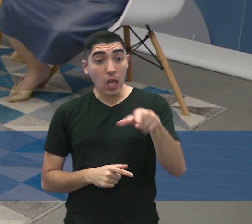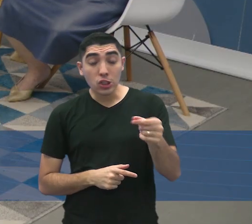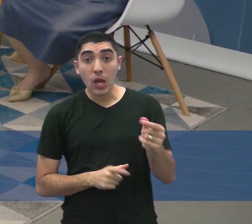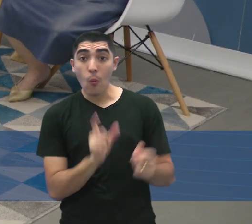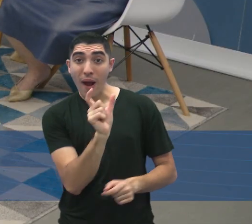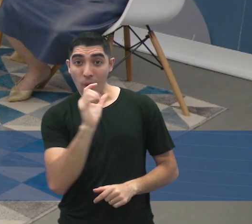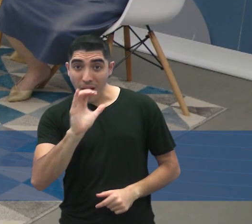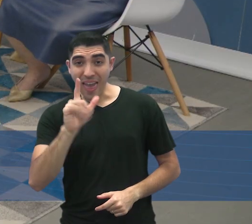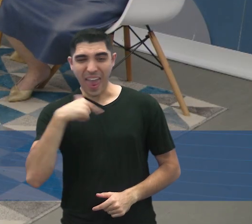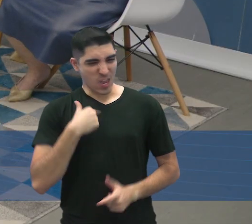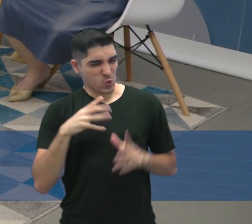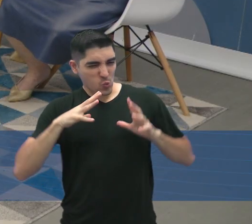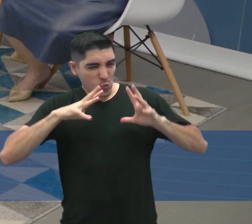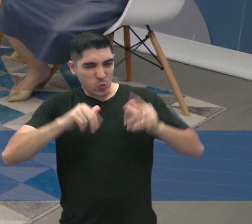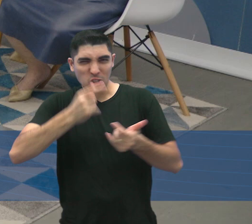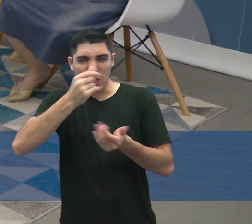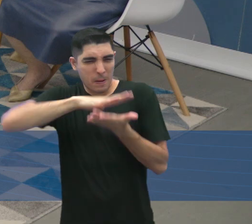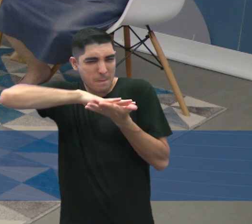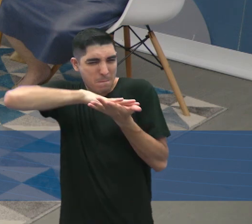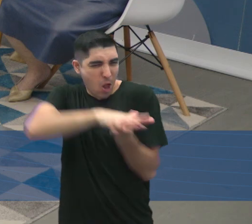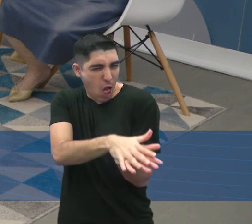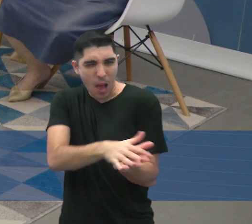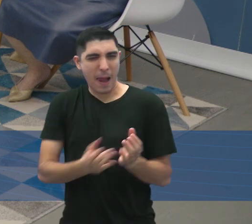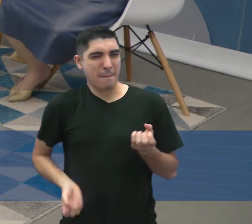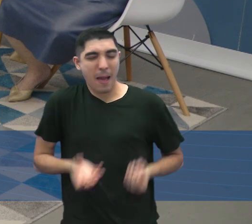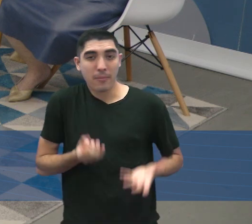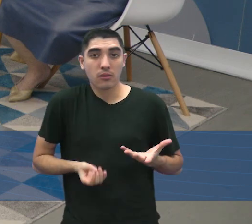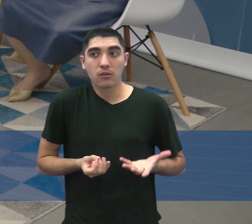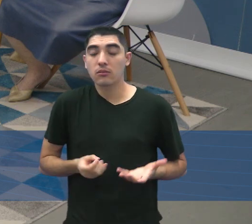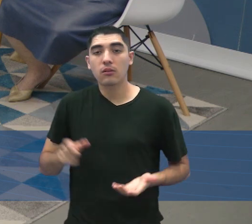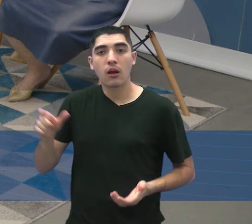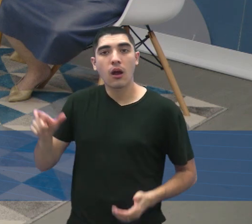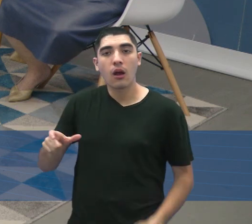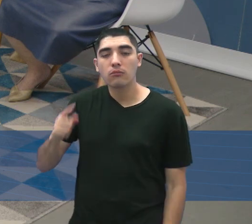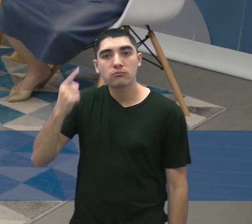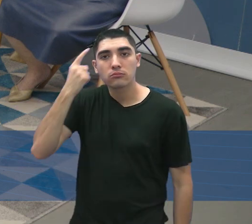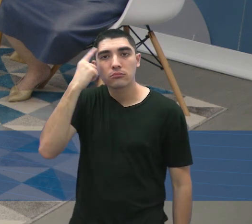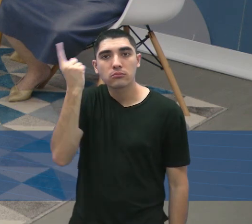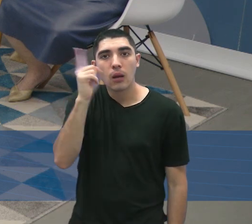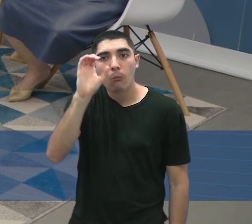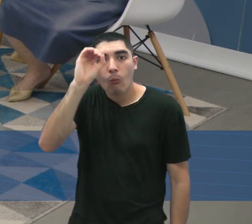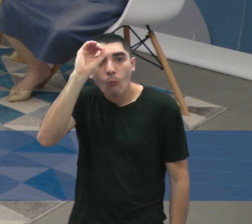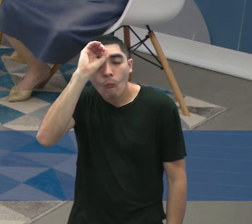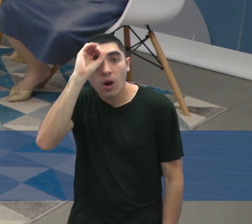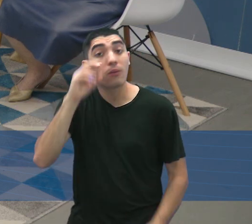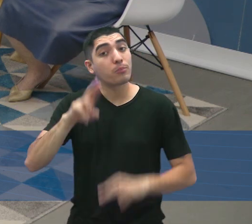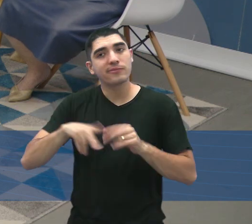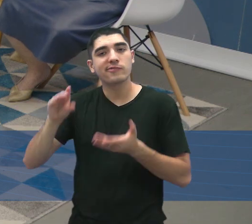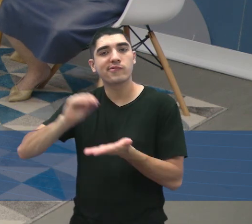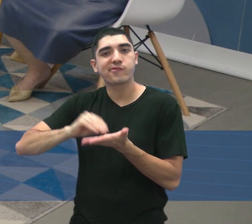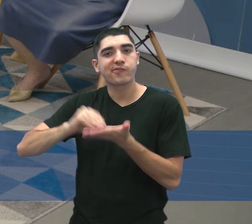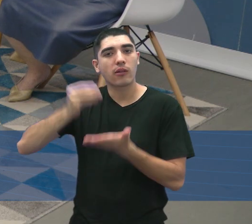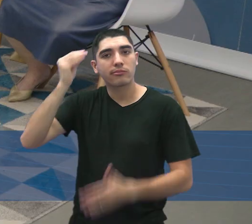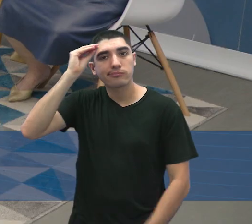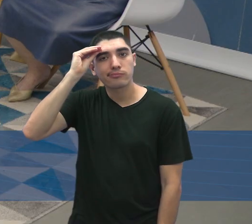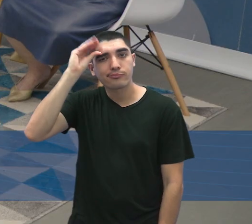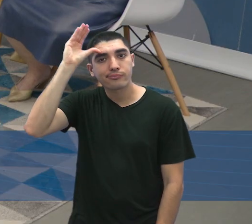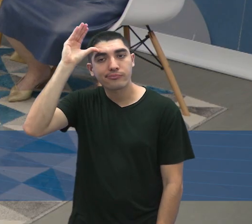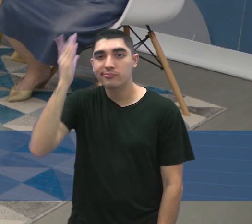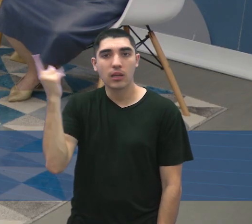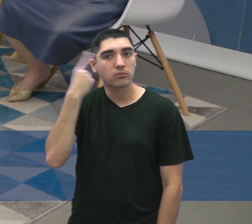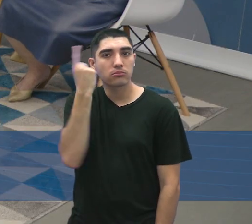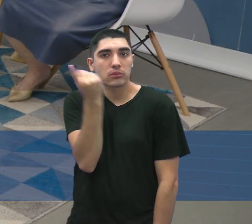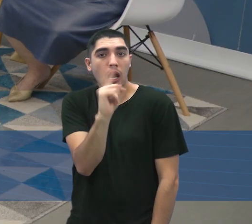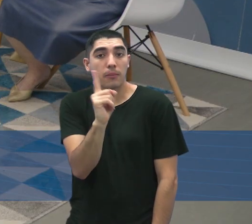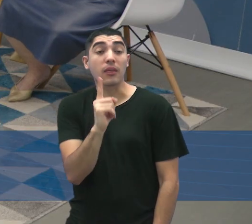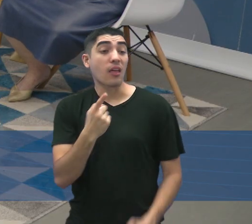gastou o dinheiro. Quer dizer, então até falta de conhecimento, né, faz com que esse problema do cartão de crédito vá gastando. A facilidade